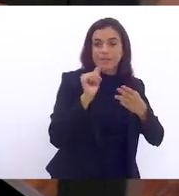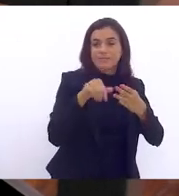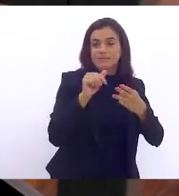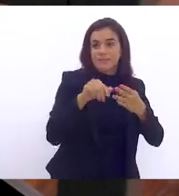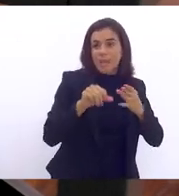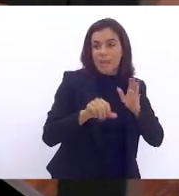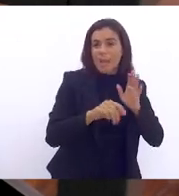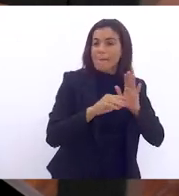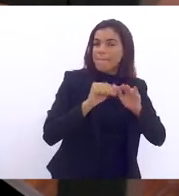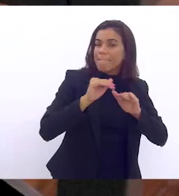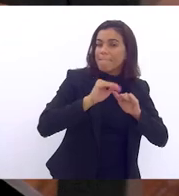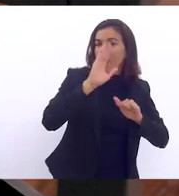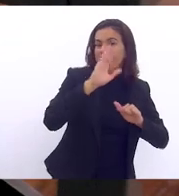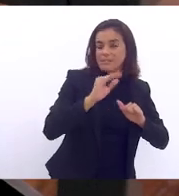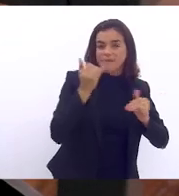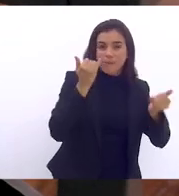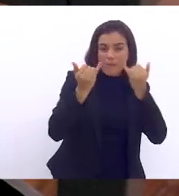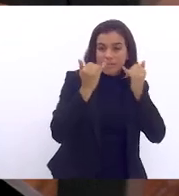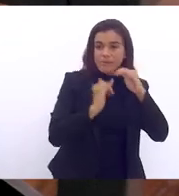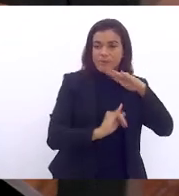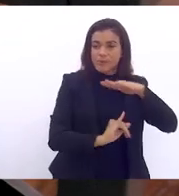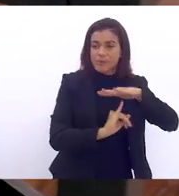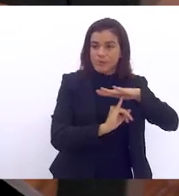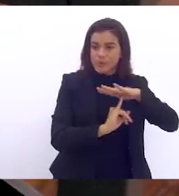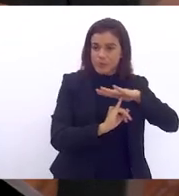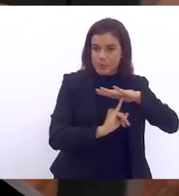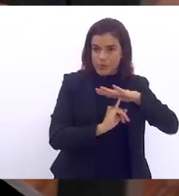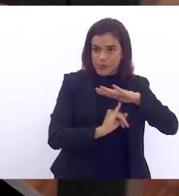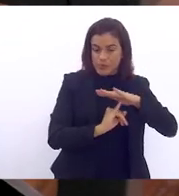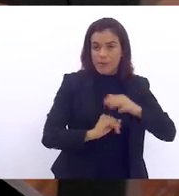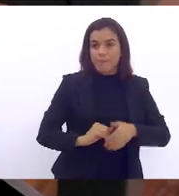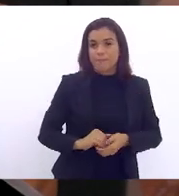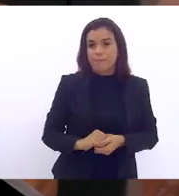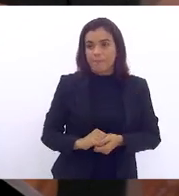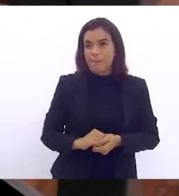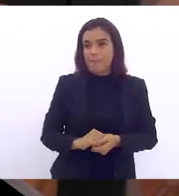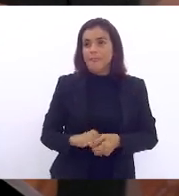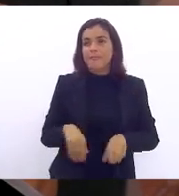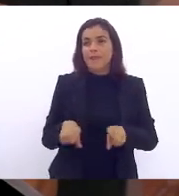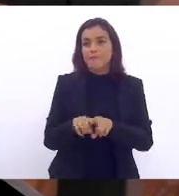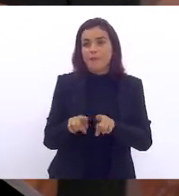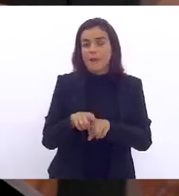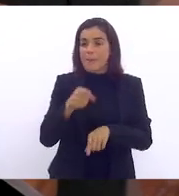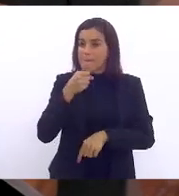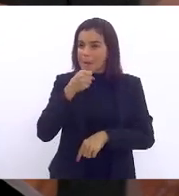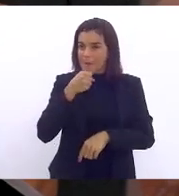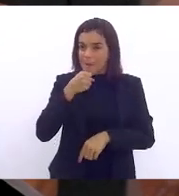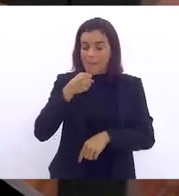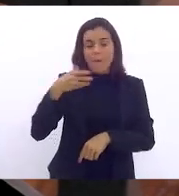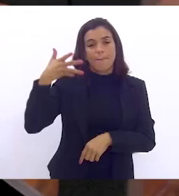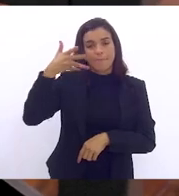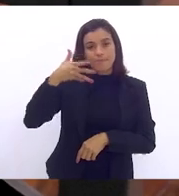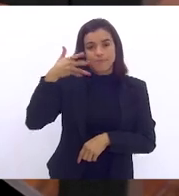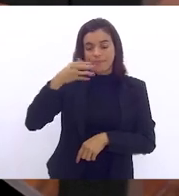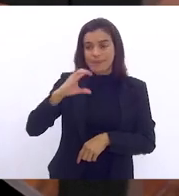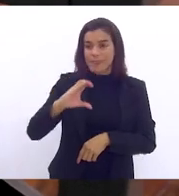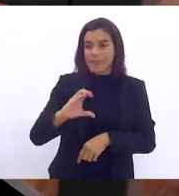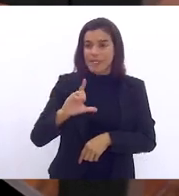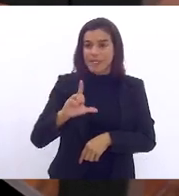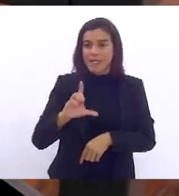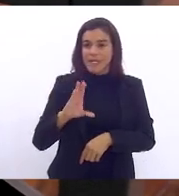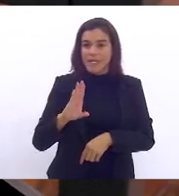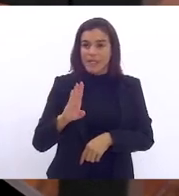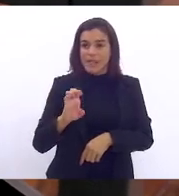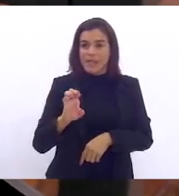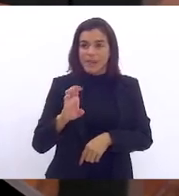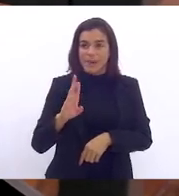institucional do que que a gente tem feito na rodovia que eu vou apresentar bem rapidamente e eu passo depois a palavra pro Cléber chinelato que é nosso superintendente